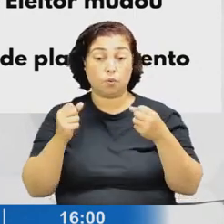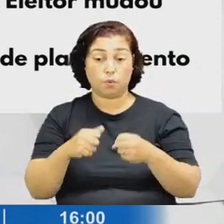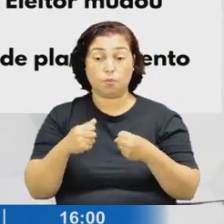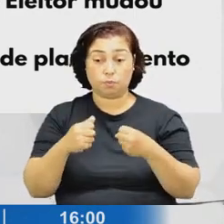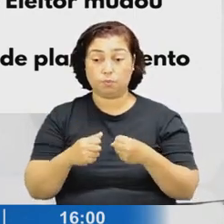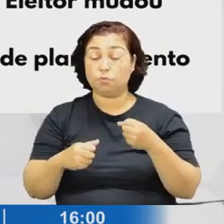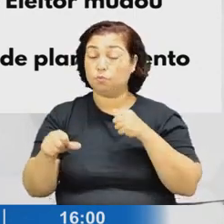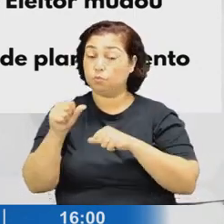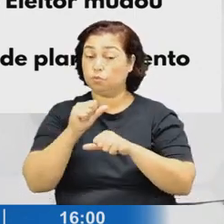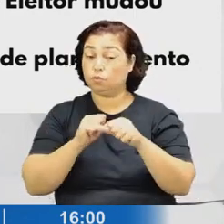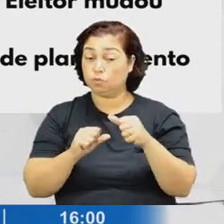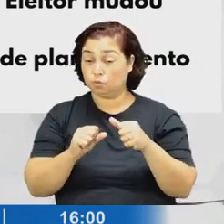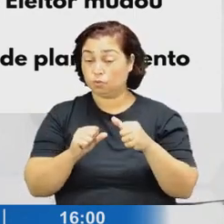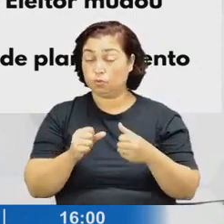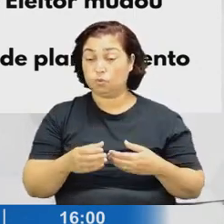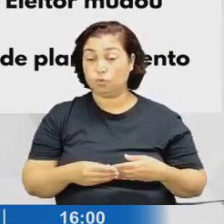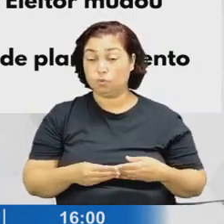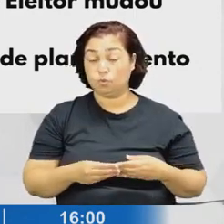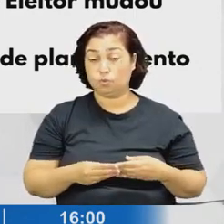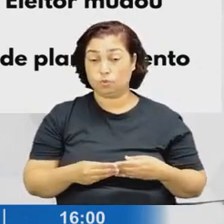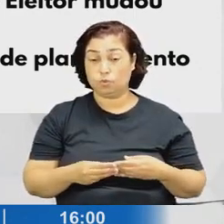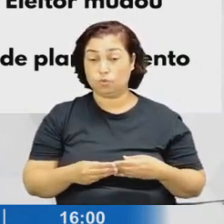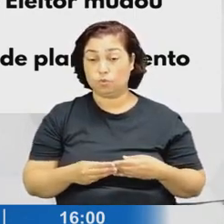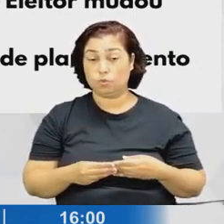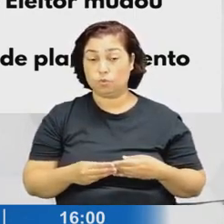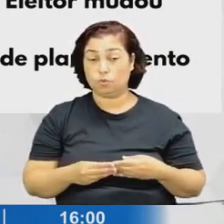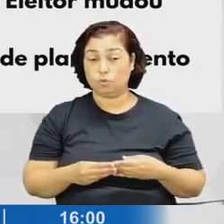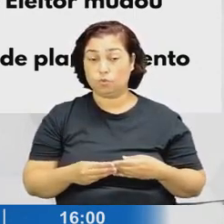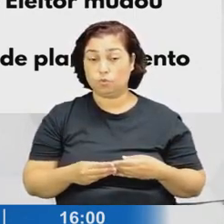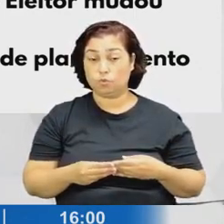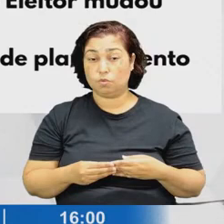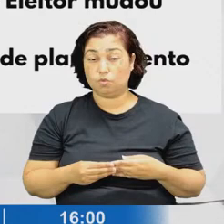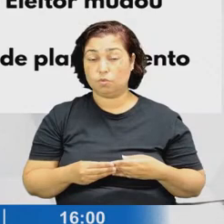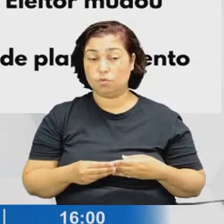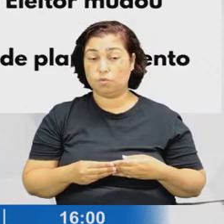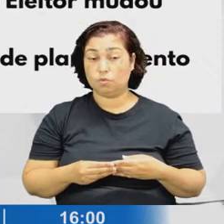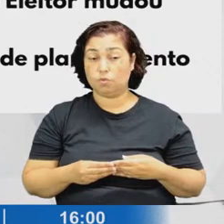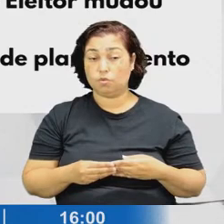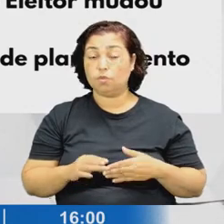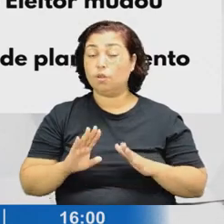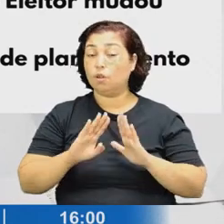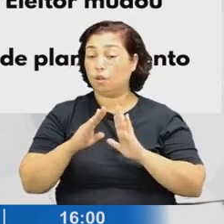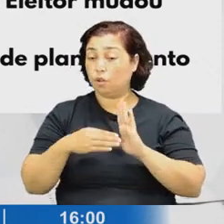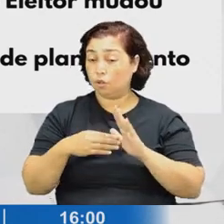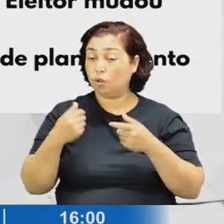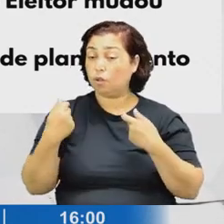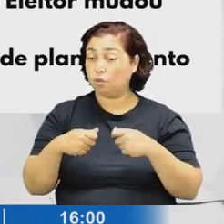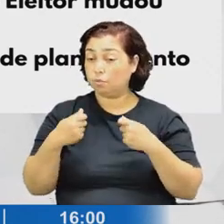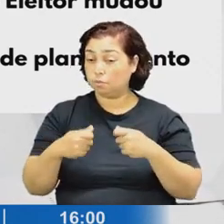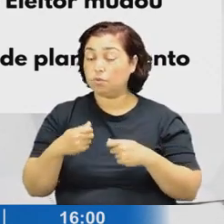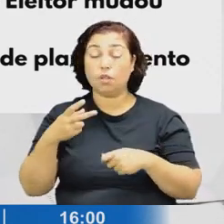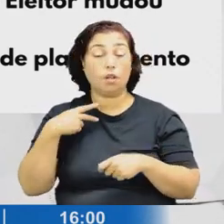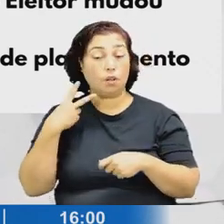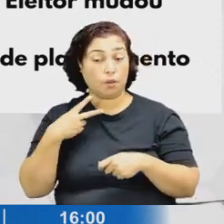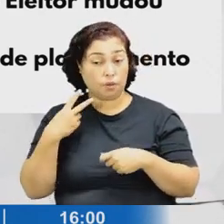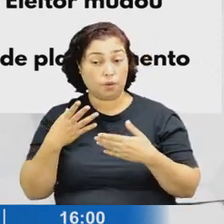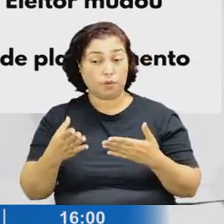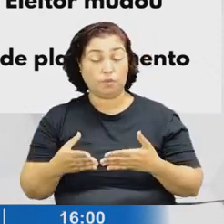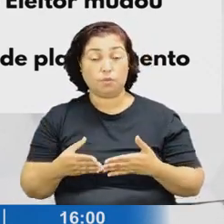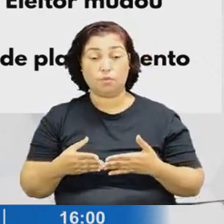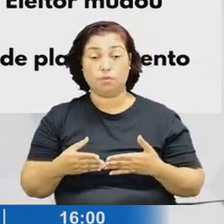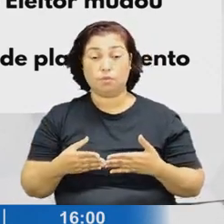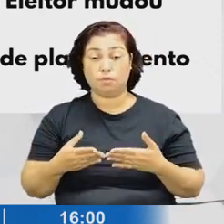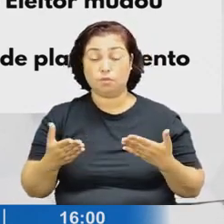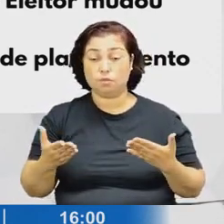mobilização para se defender de uma fake News Opa todo mundo vai precisar tu é Vereador Presidente